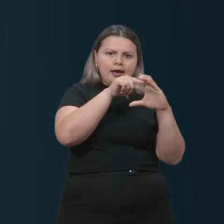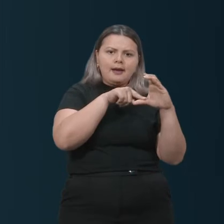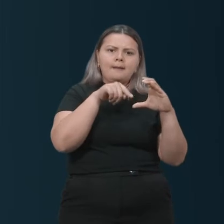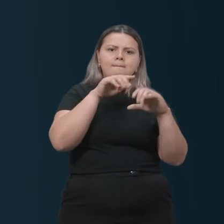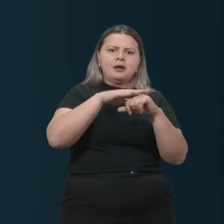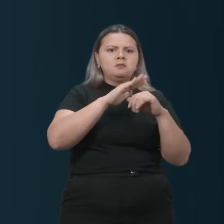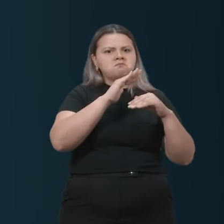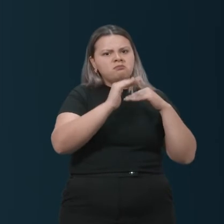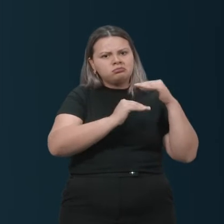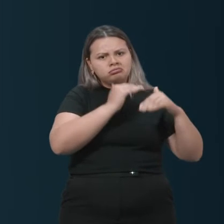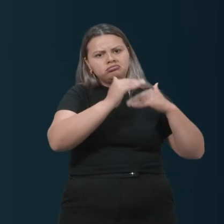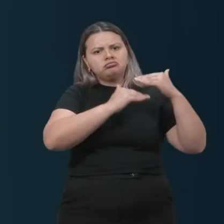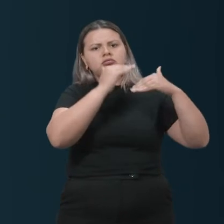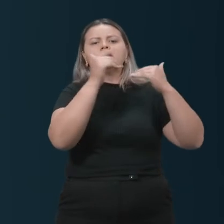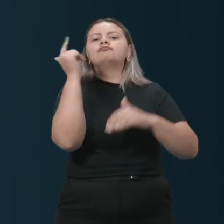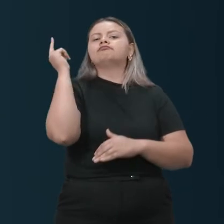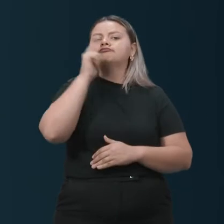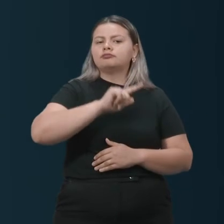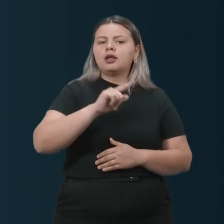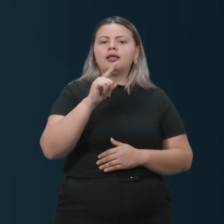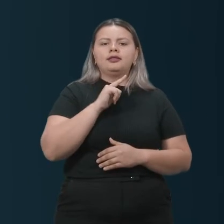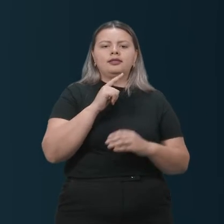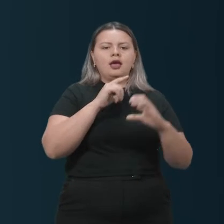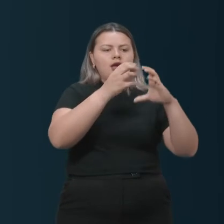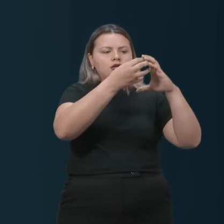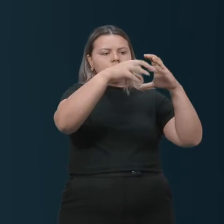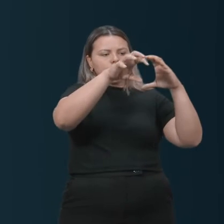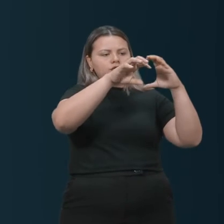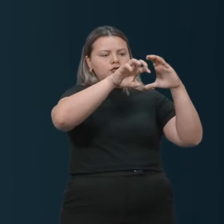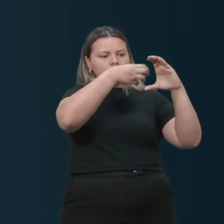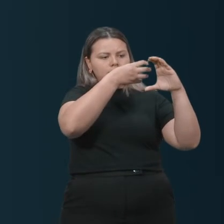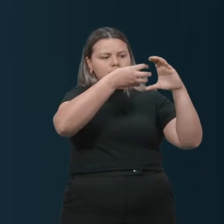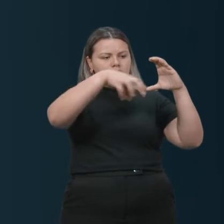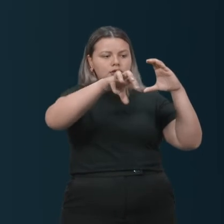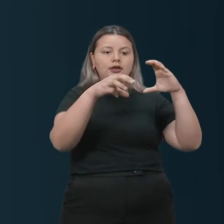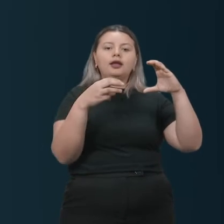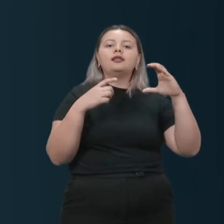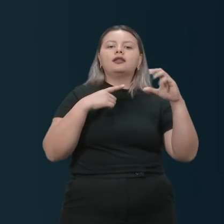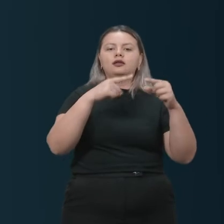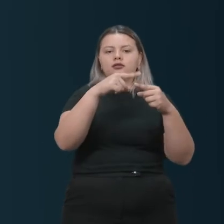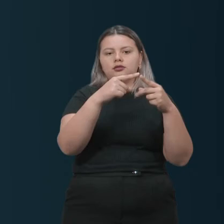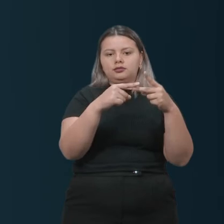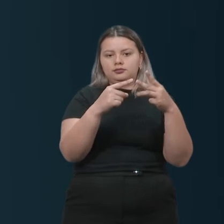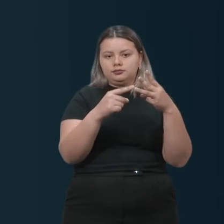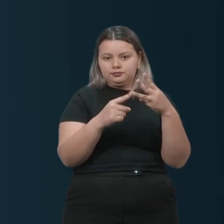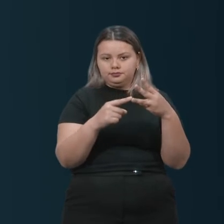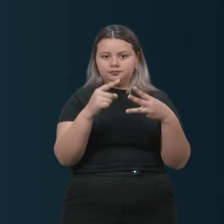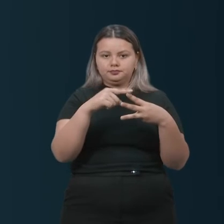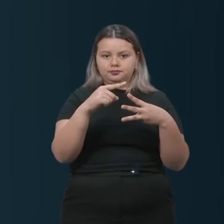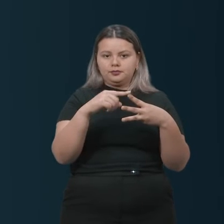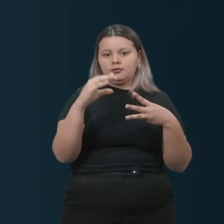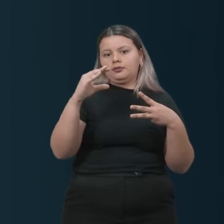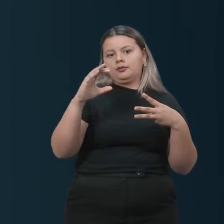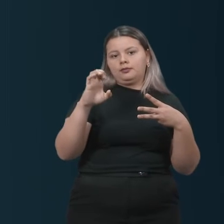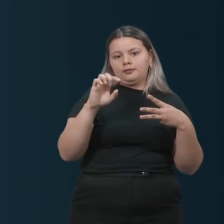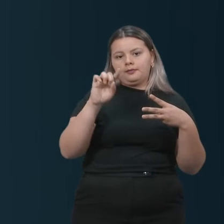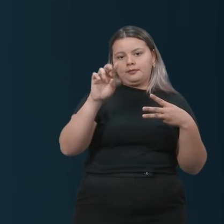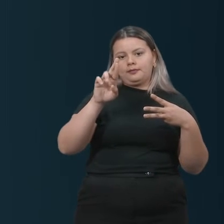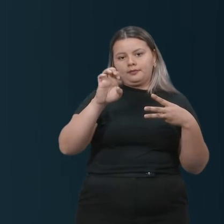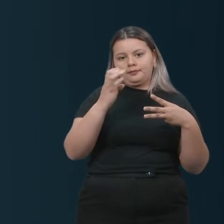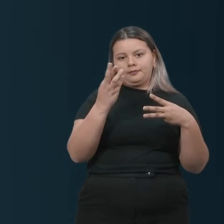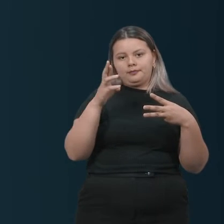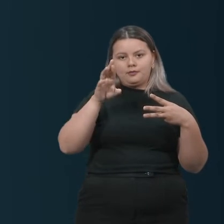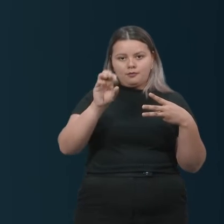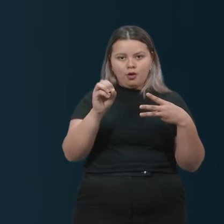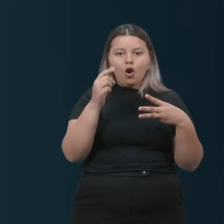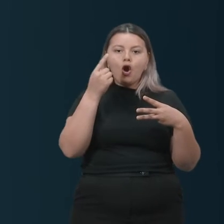encéfalo seja mais desenvolvido. Ele é dividido em 3 porções distintas, incluindo o cérebro,